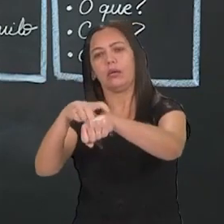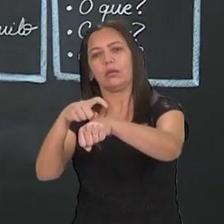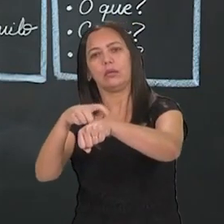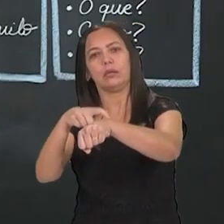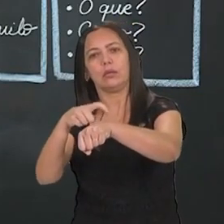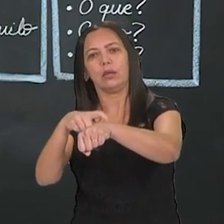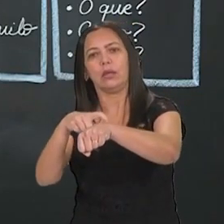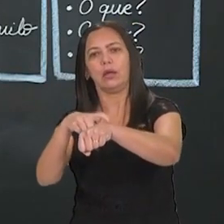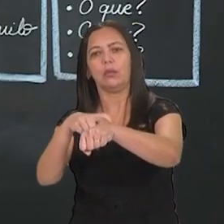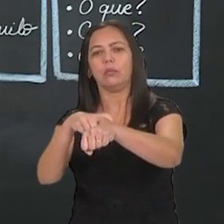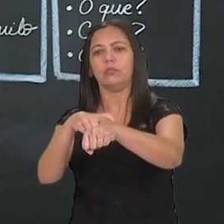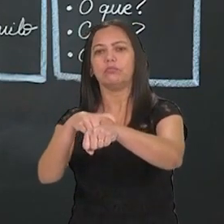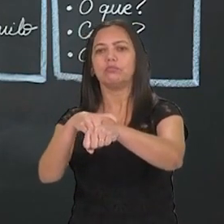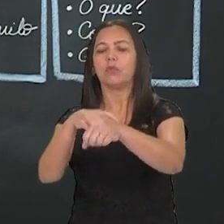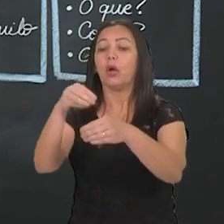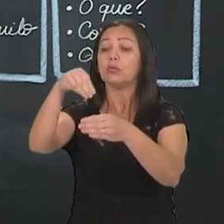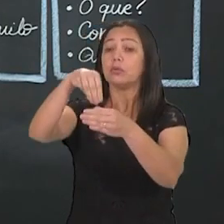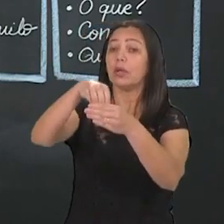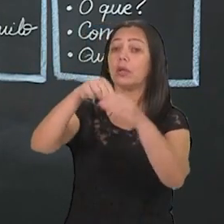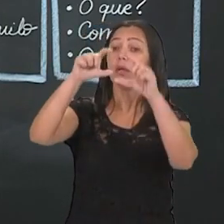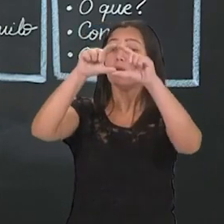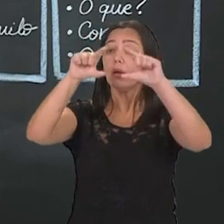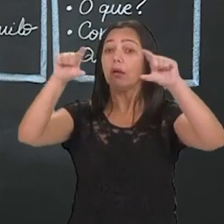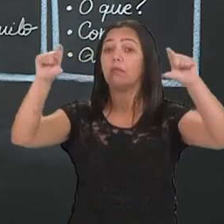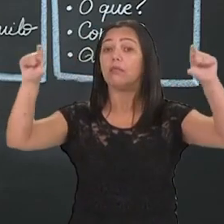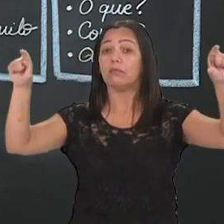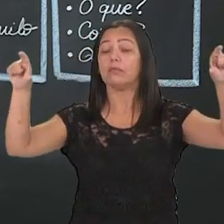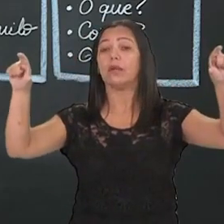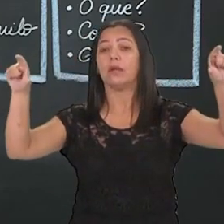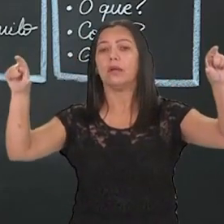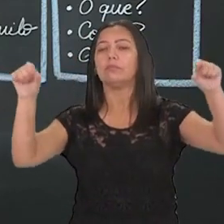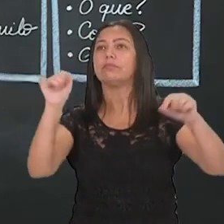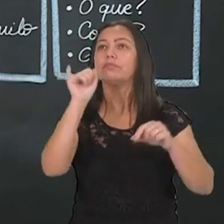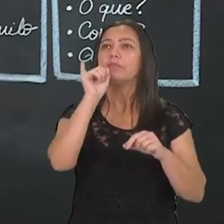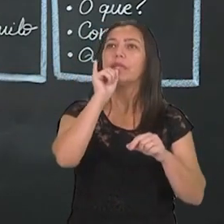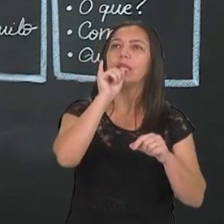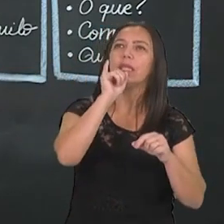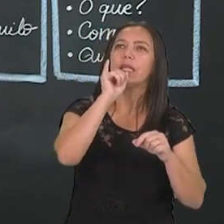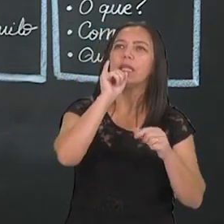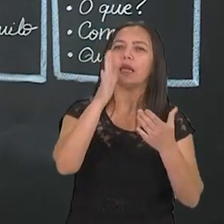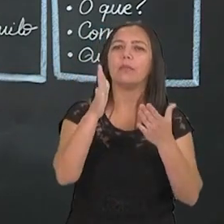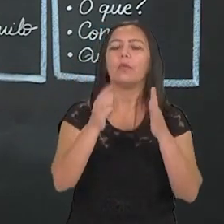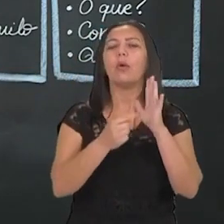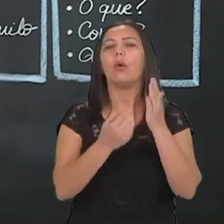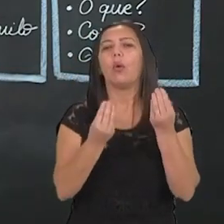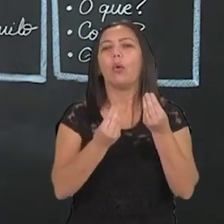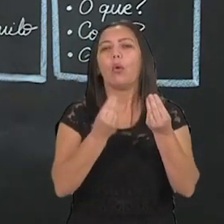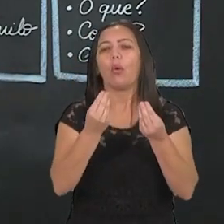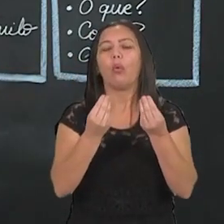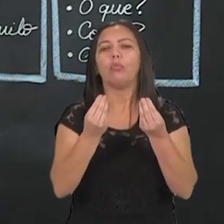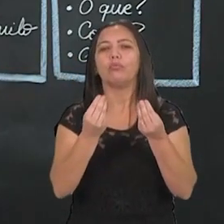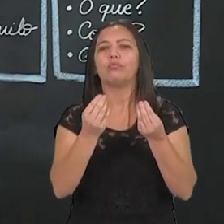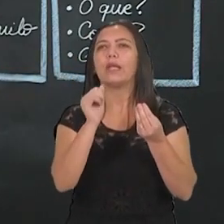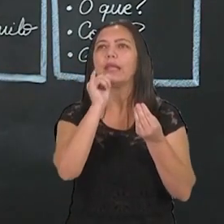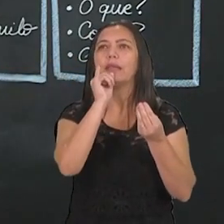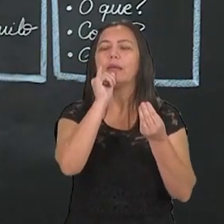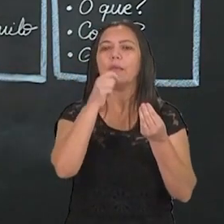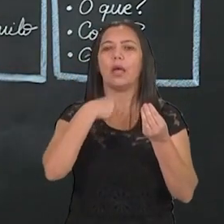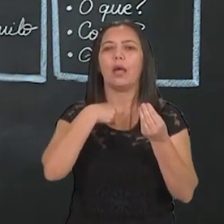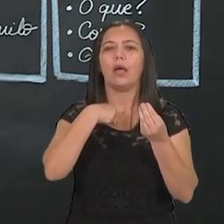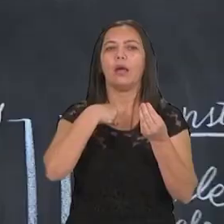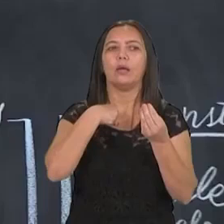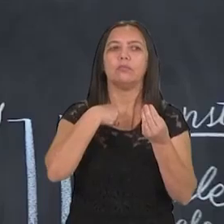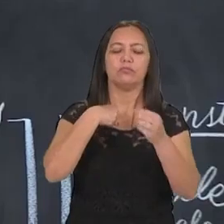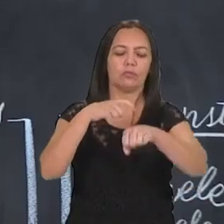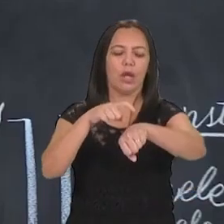quanto à posição de algo dentro do discurso. A distinção mais fácil que a gente faz em relação a esses pronomes é em relação à posição, né? Eu posso dizer,